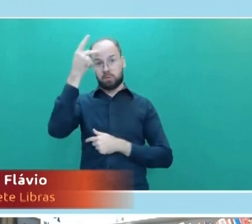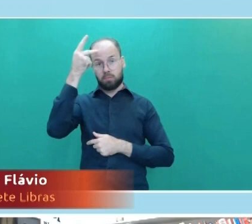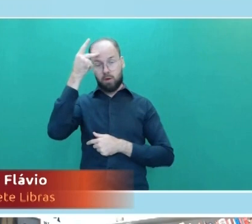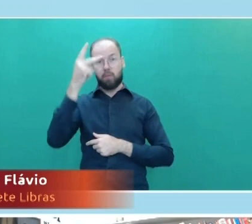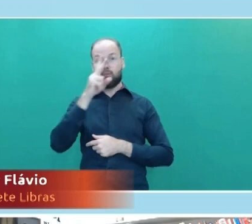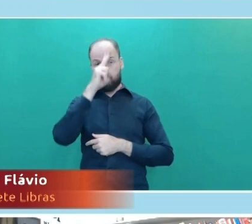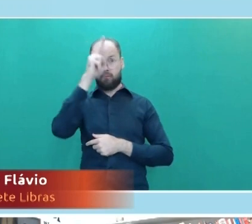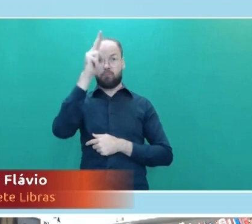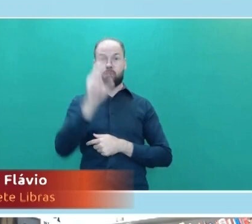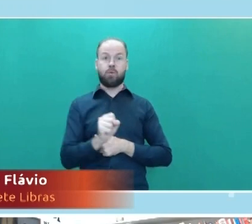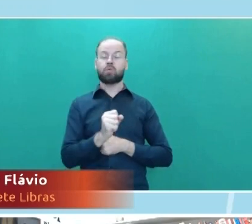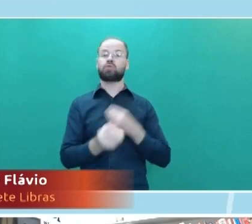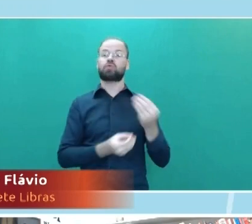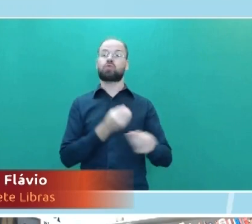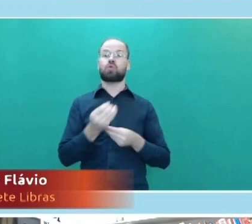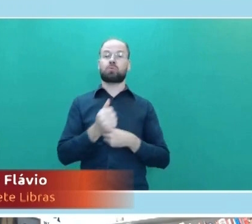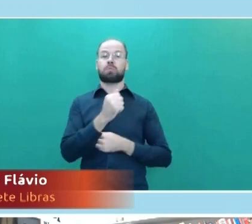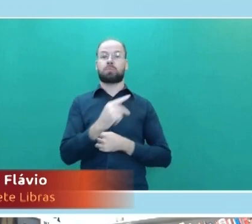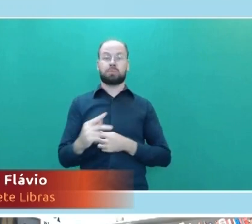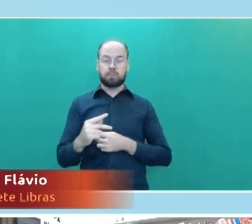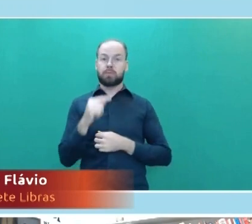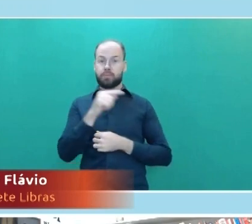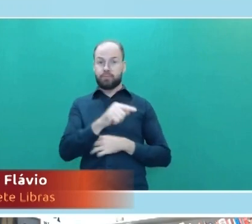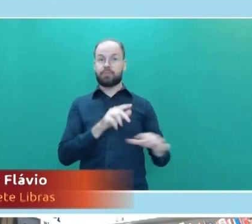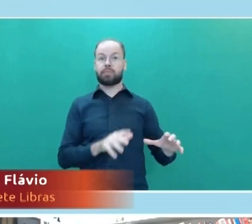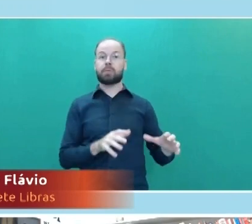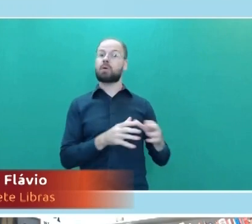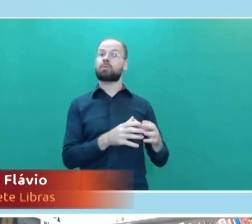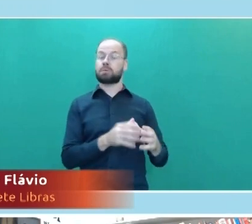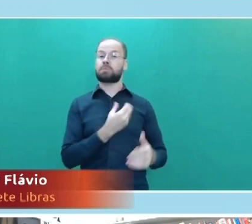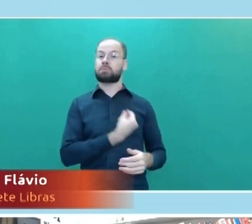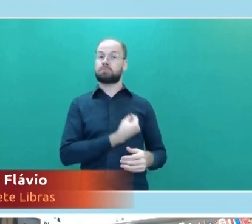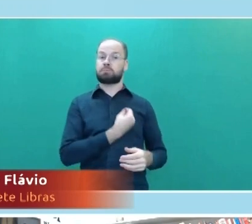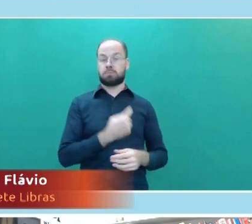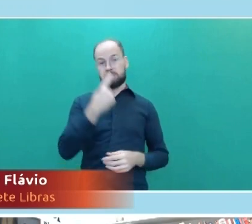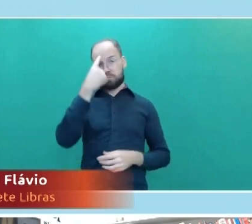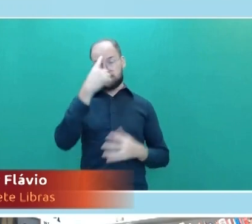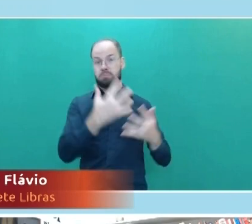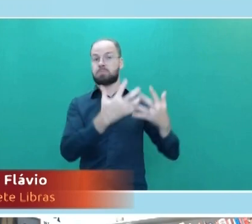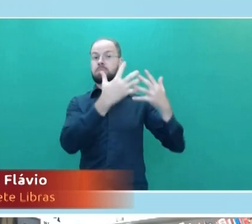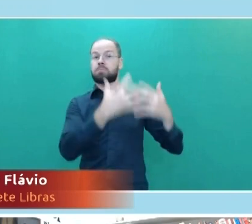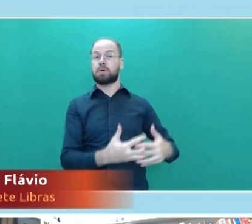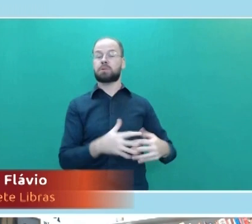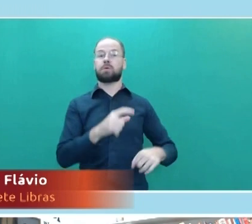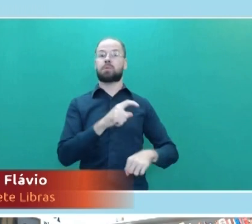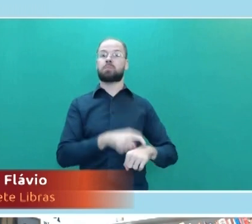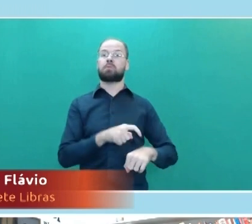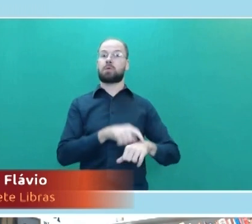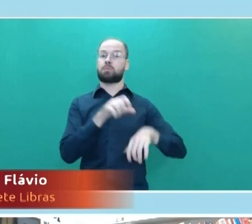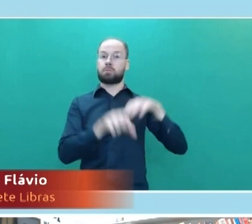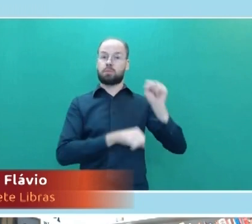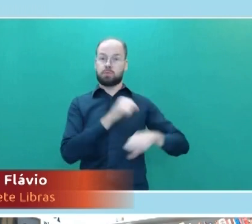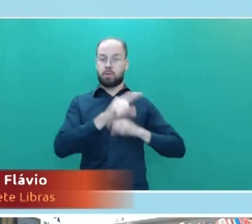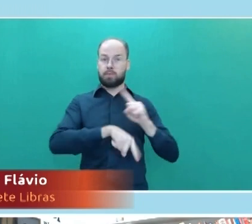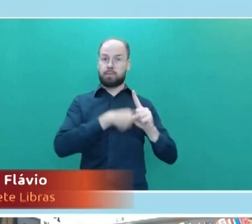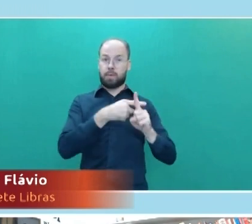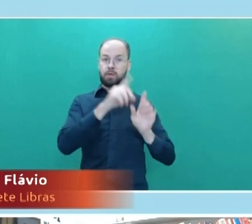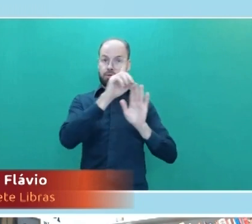atualmente, os entregadores de aplicativo. Essa categoria está se repensando também nesse momento de busca por mais